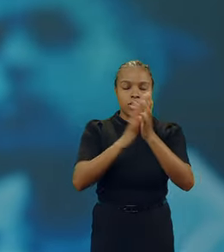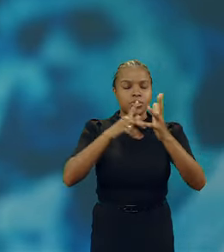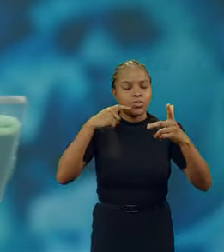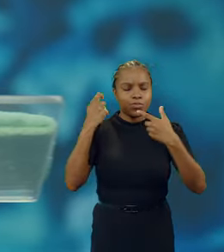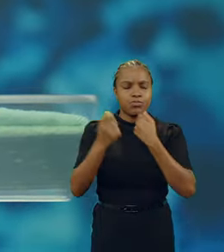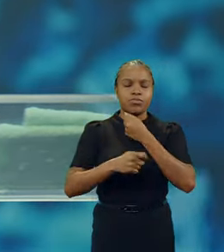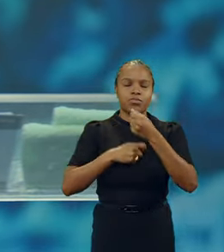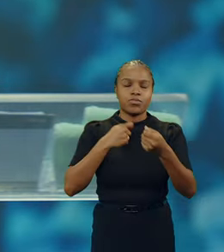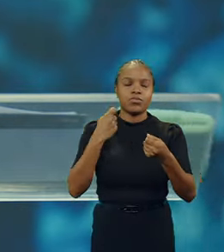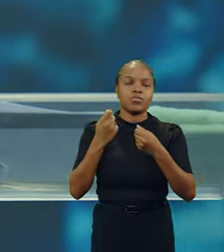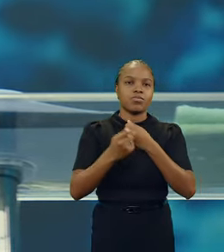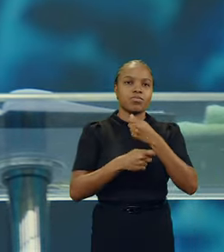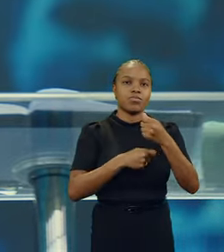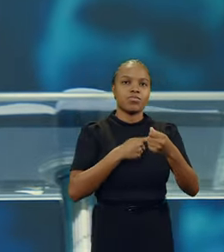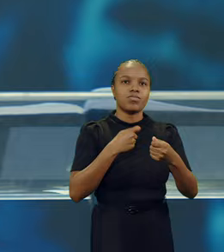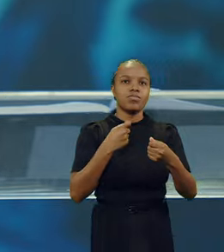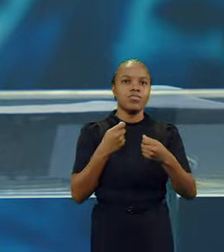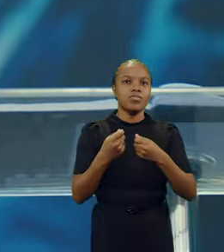Aleluia.